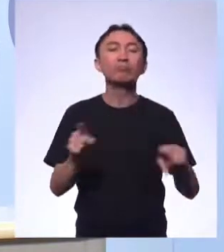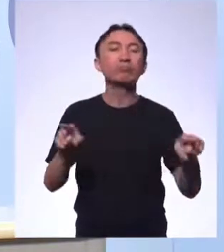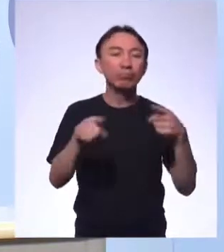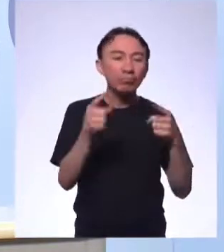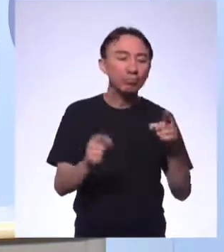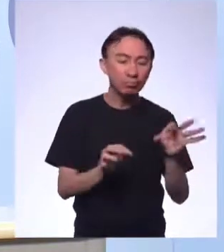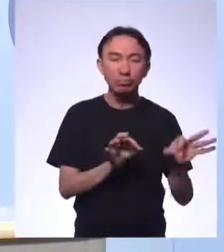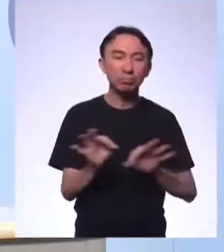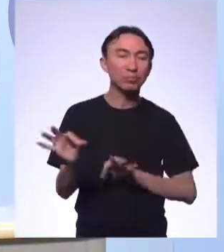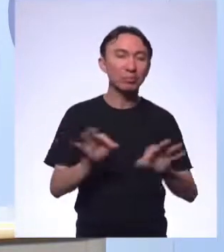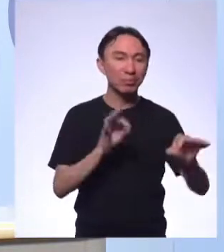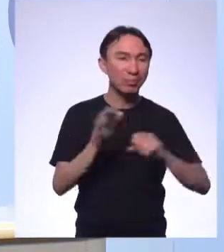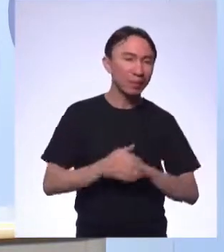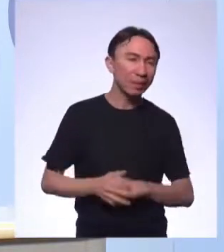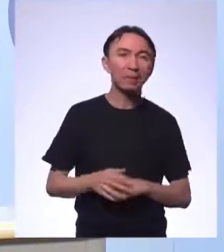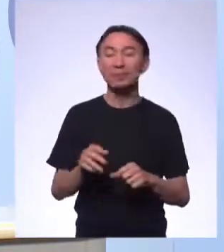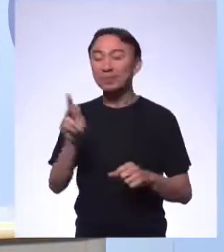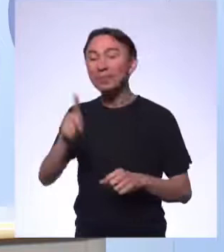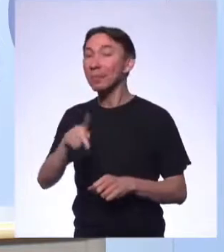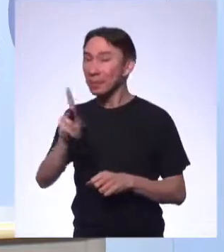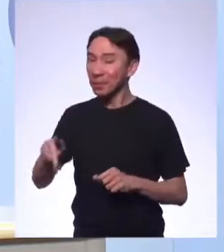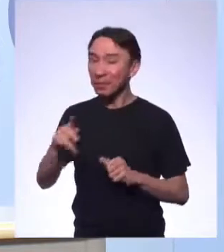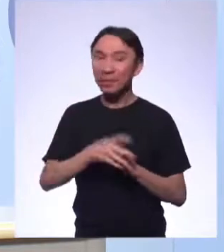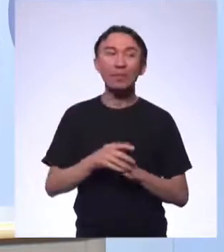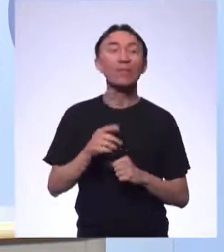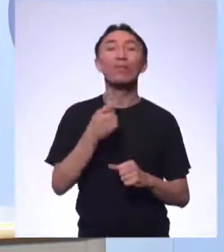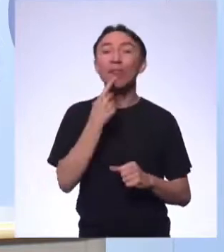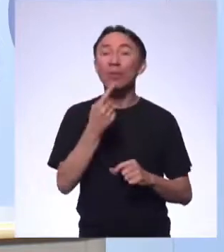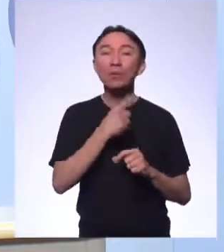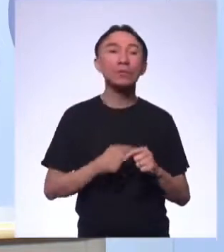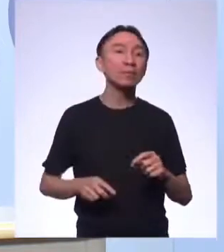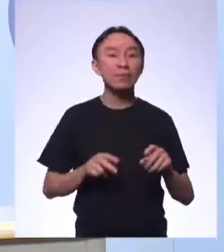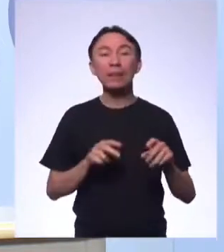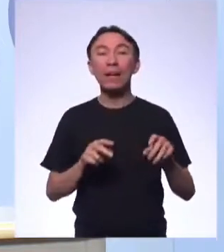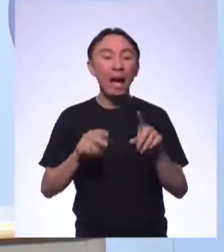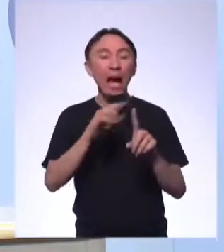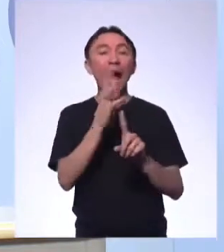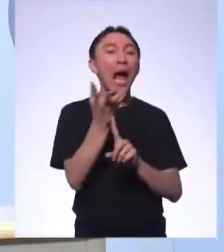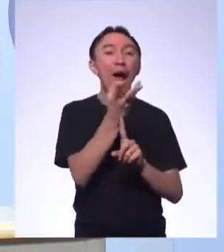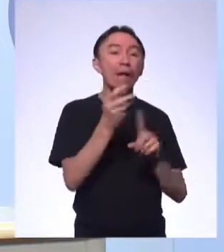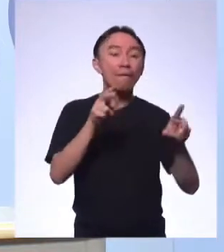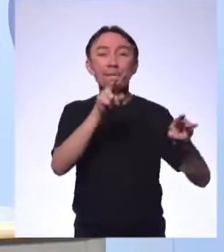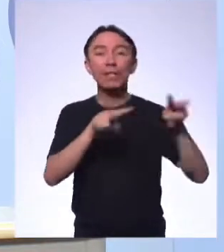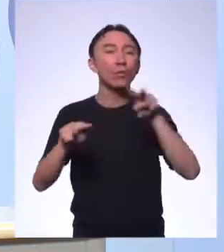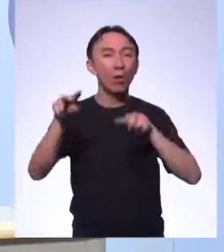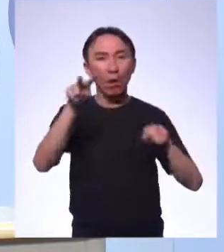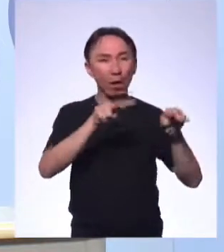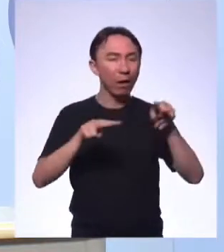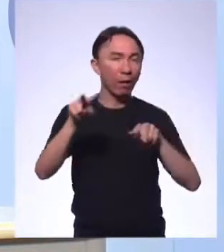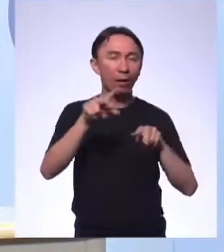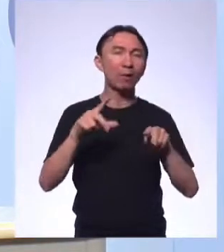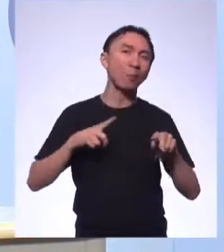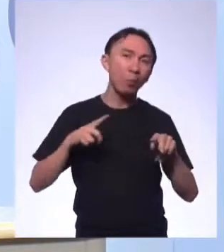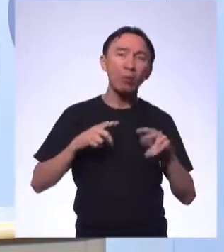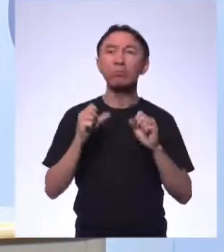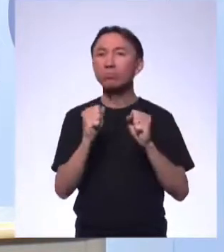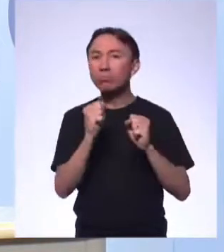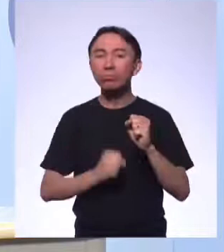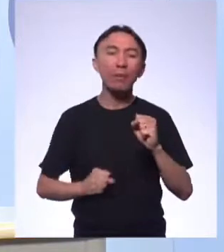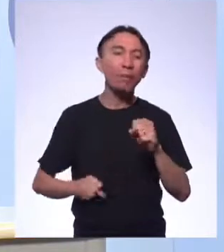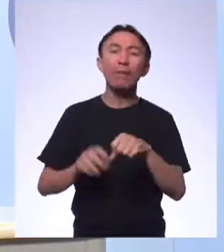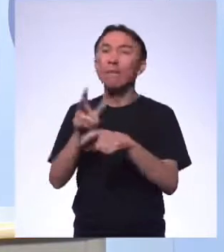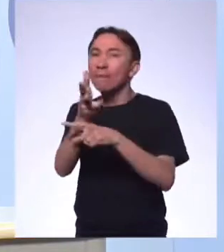Prolucilene, obrigada, professora, pela participação. Artes visuais no cenário virtual ou físico. Pode ter uma cena dançada e